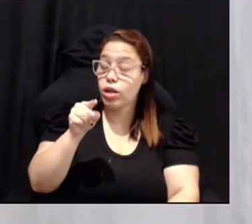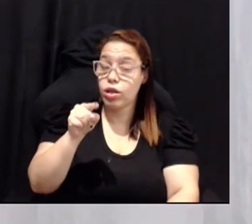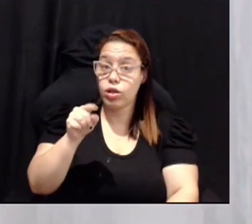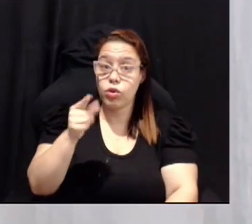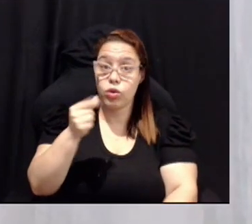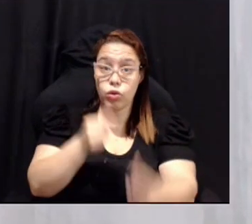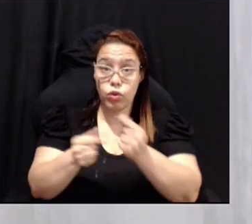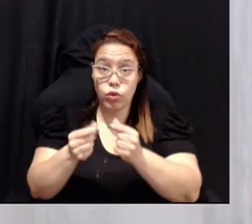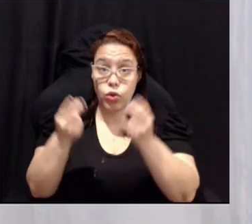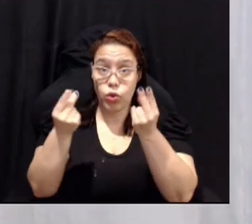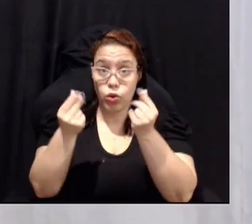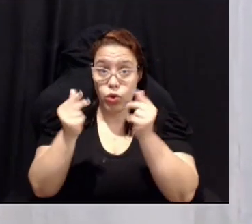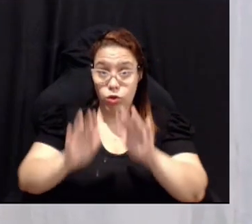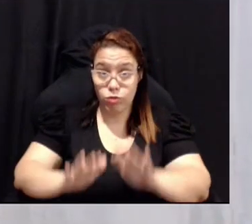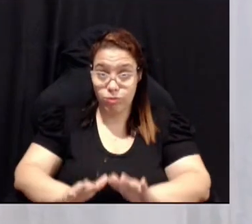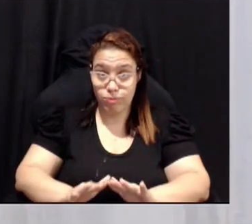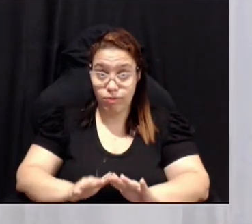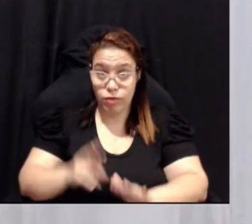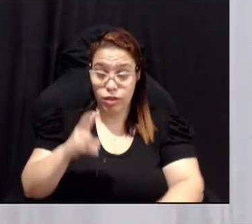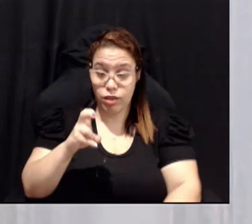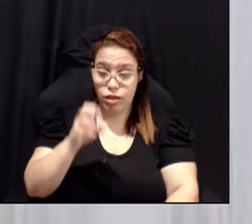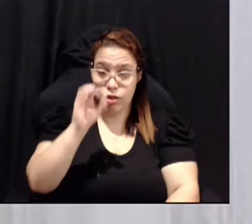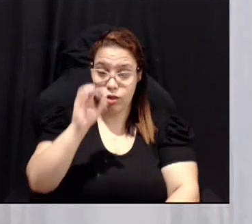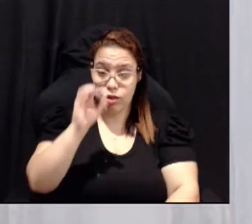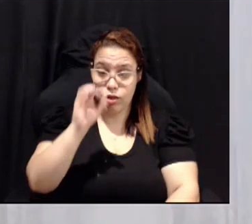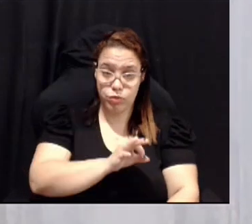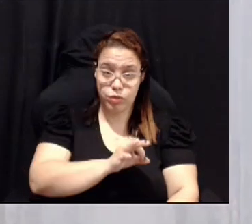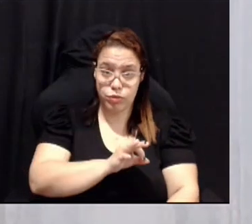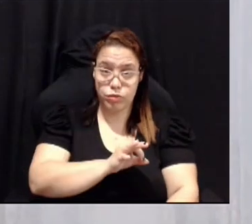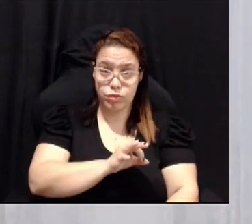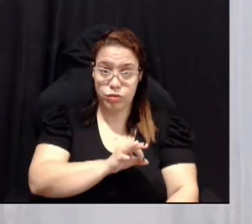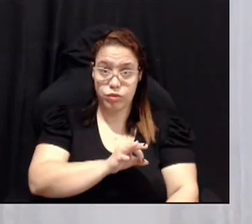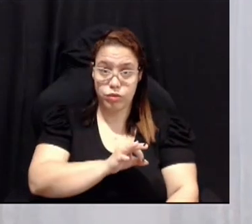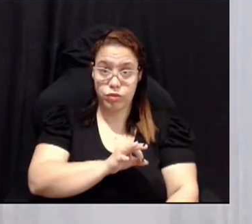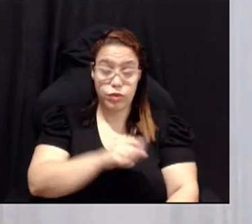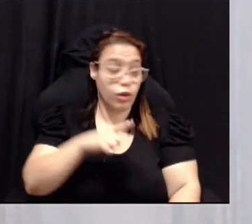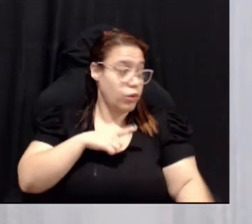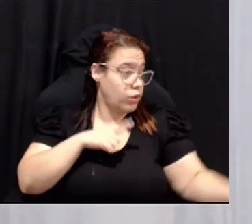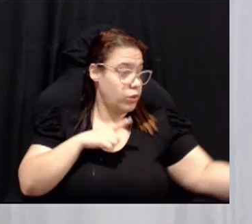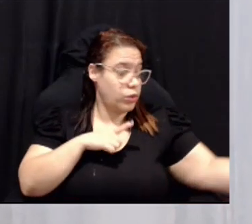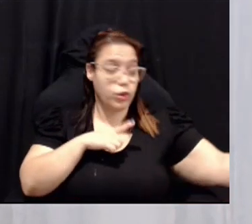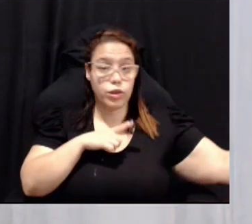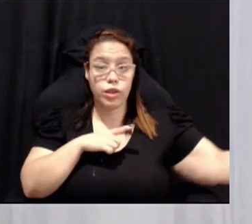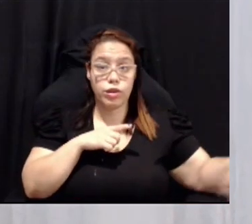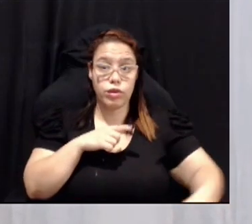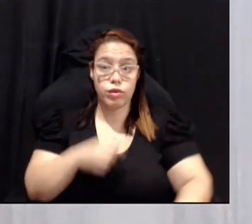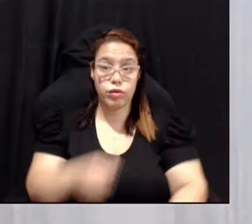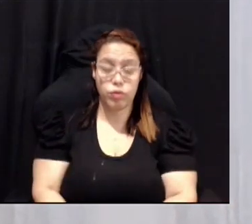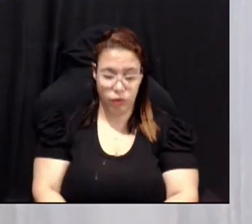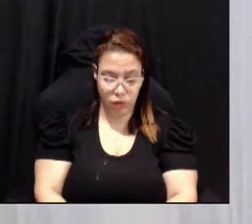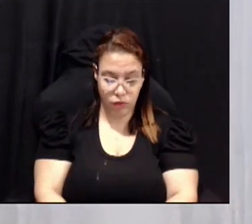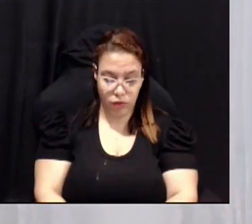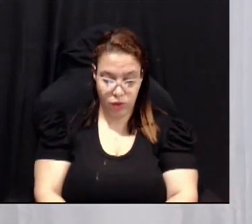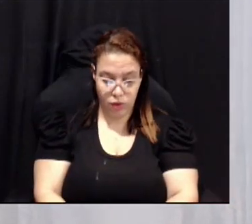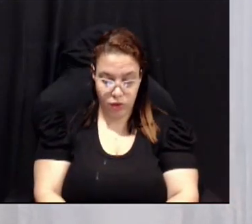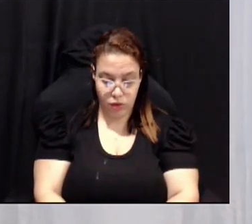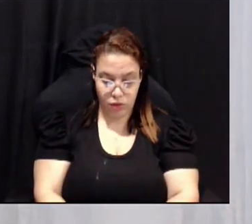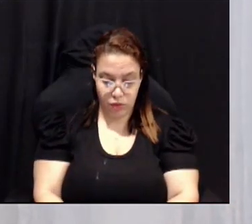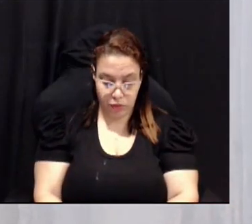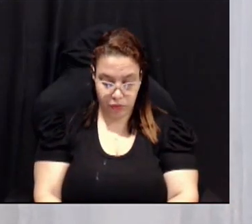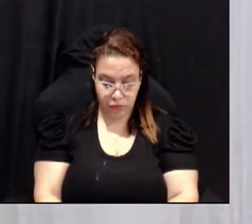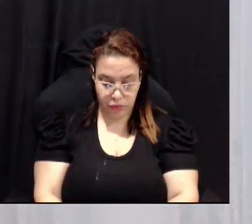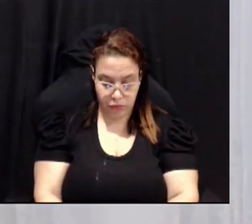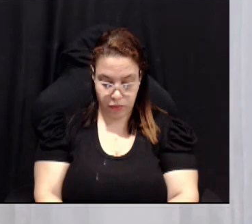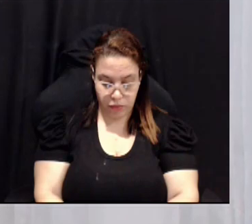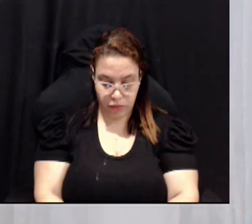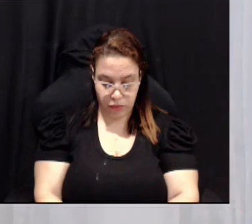desvalorizou 50%, certo? Porém, você ainda tem as cotas. Você continua com o mesmo número de cotas. E é por isso que a pessoa fala,